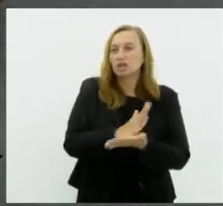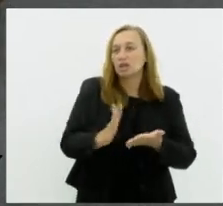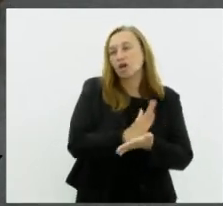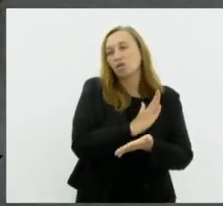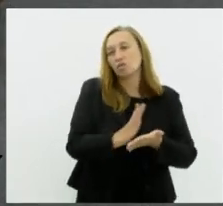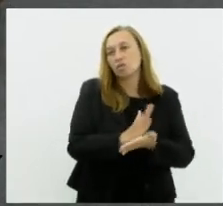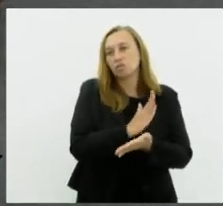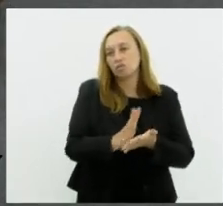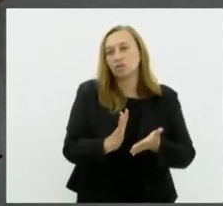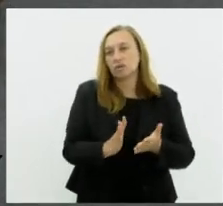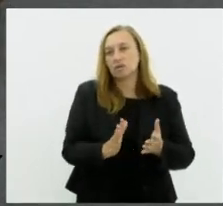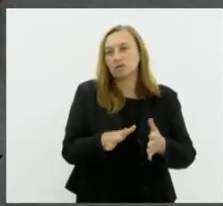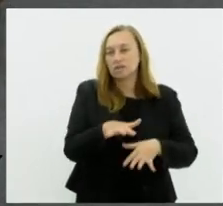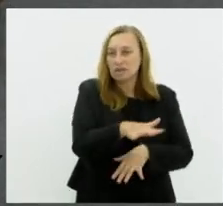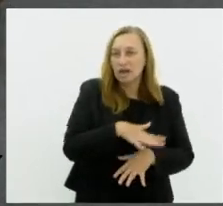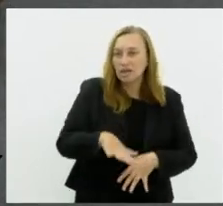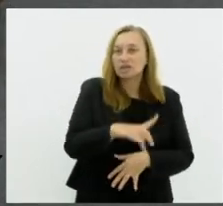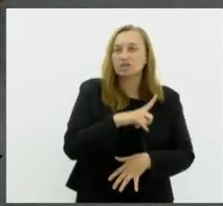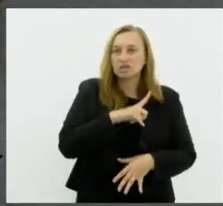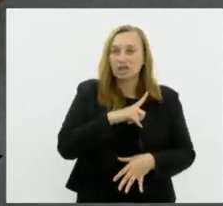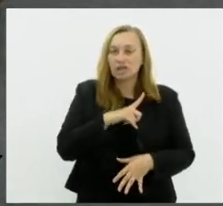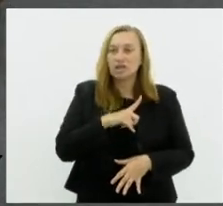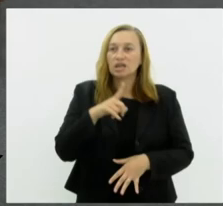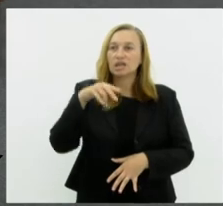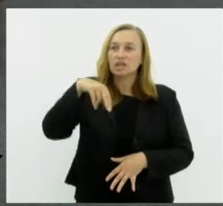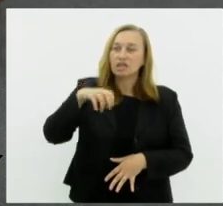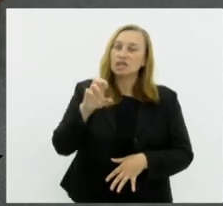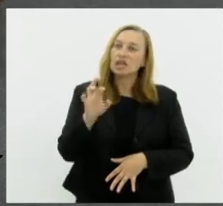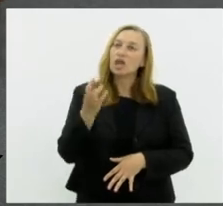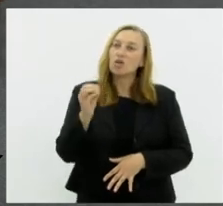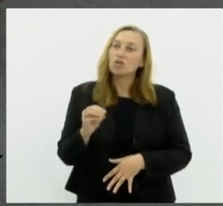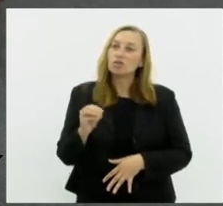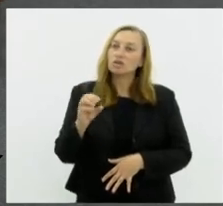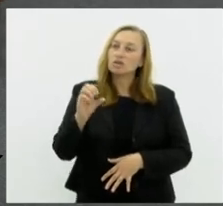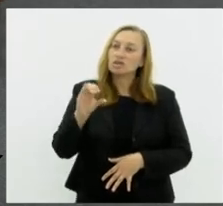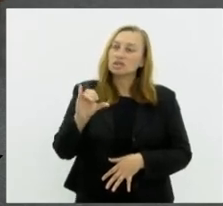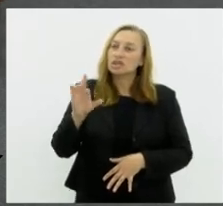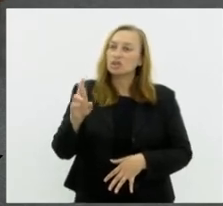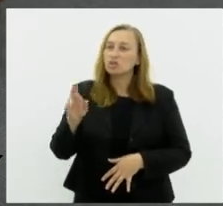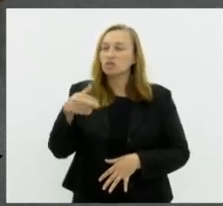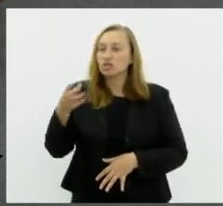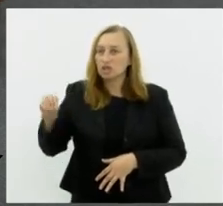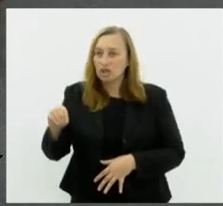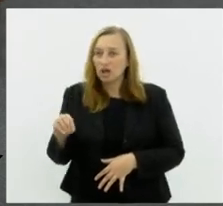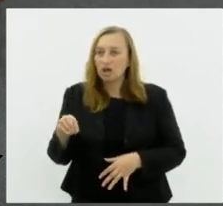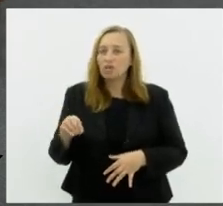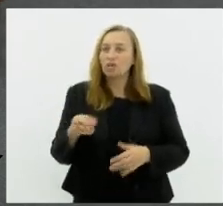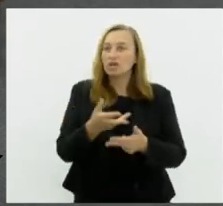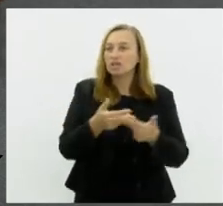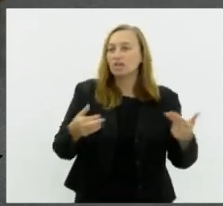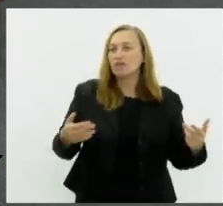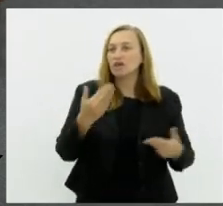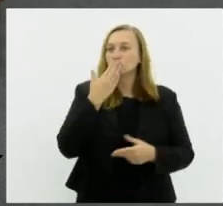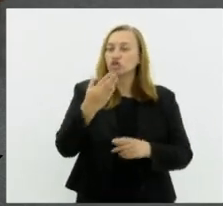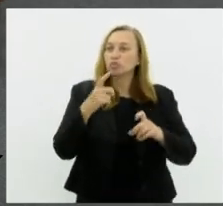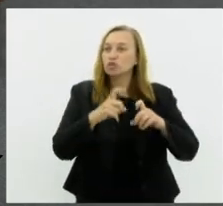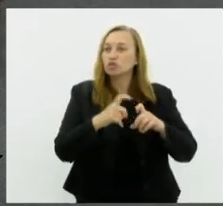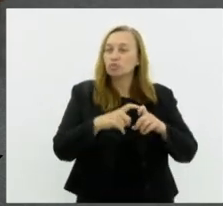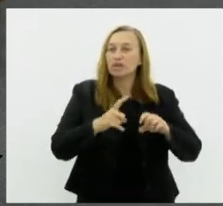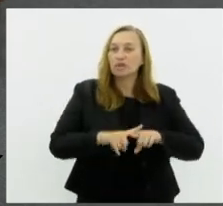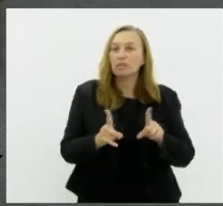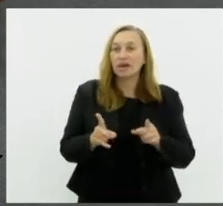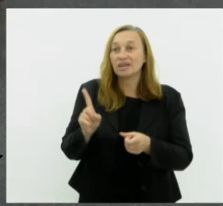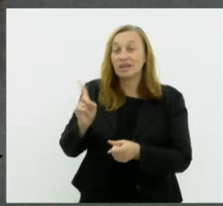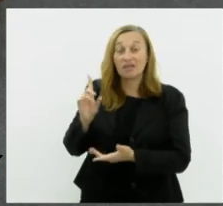tem cardiologistas, neurocirurgiões, ortopedistas, mas, na verdade, faz uma contratação de um médico